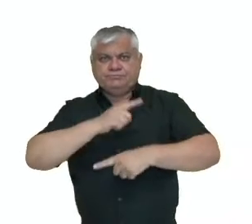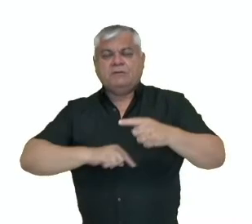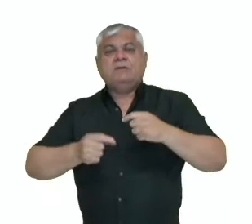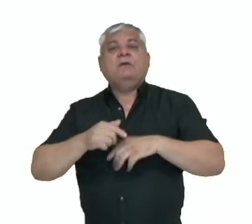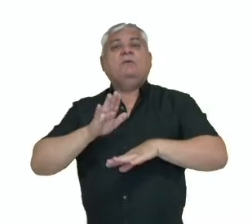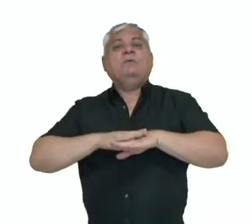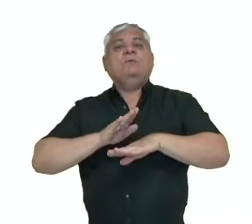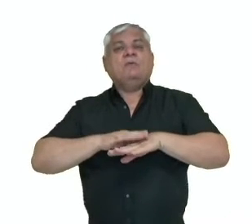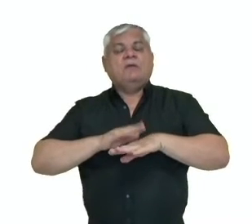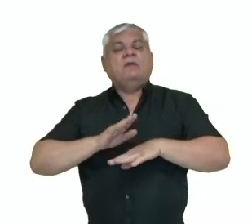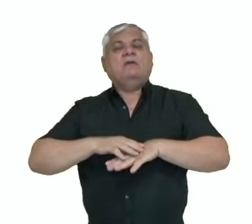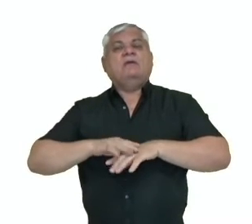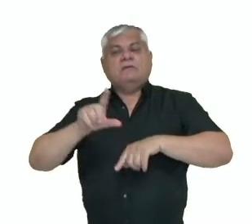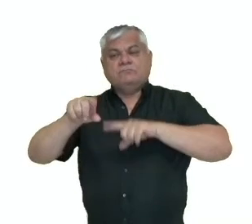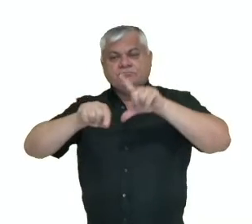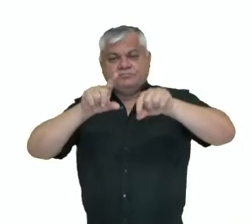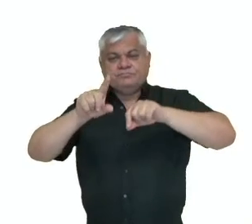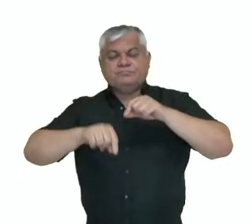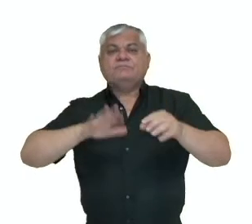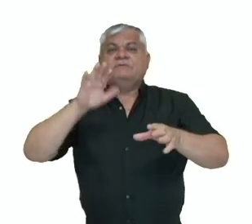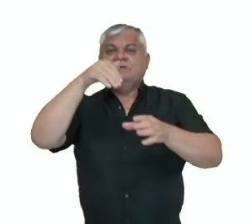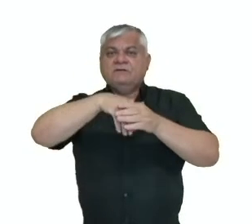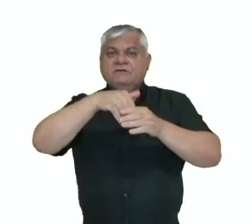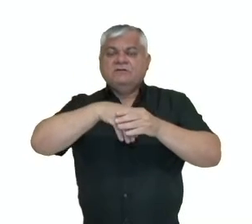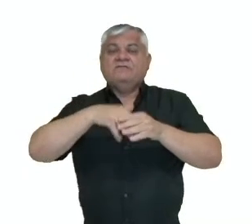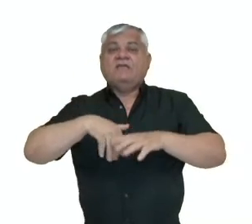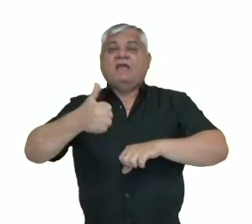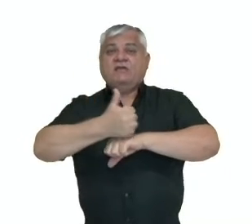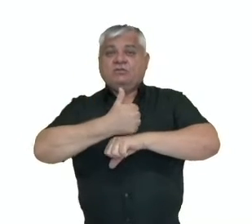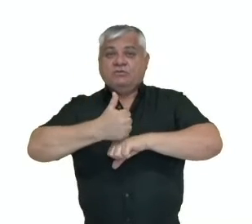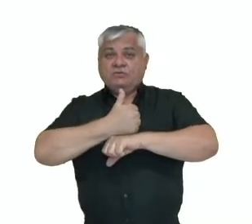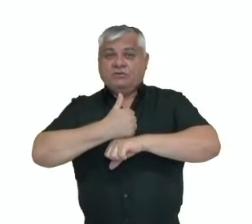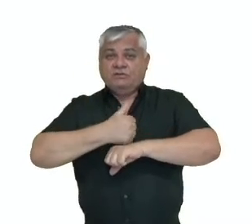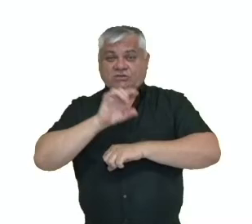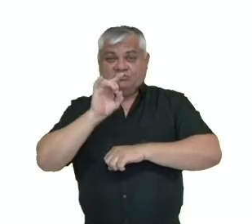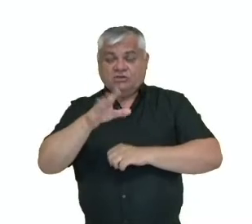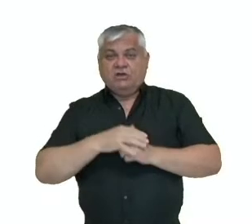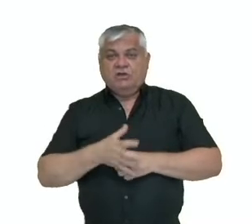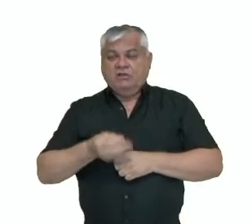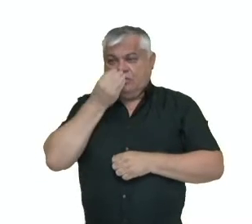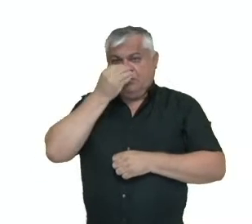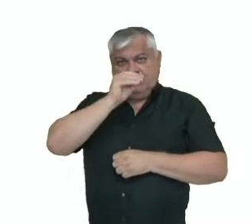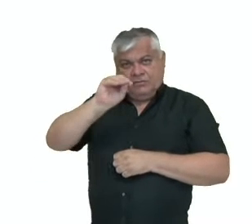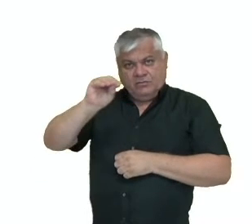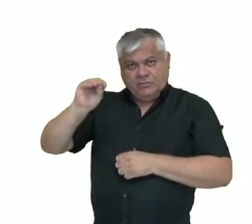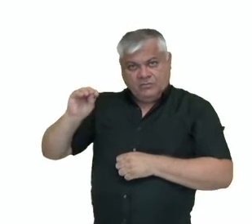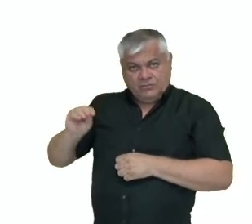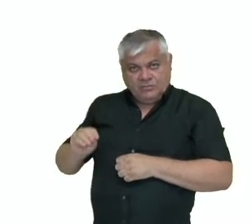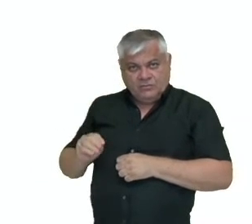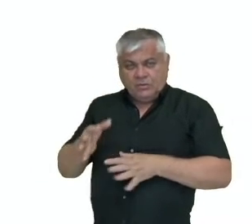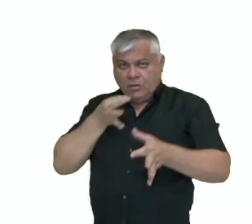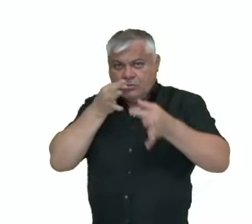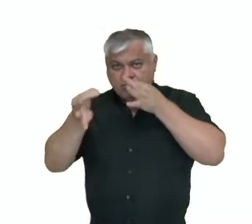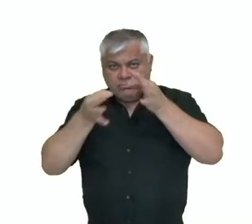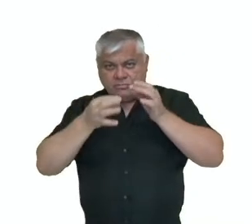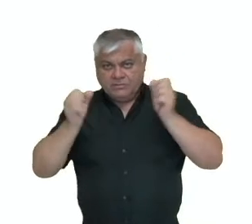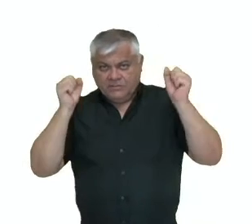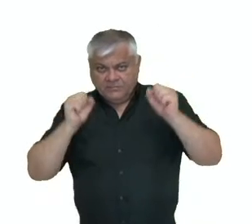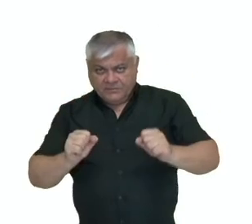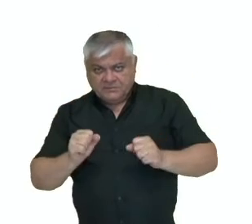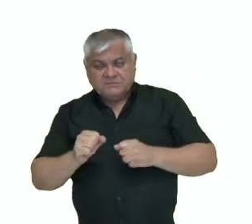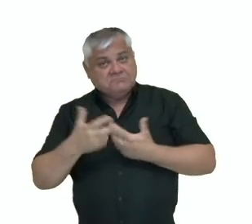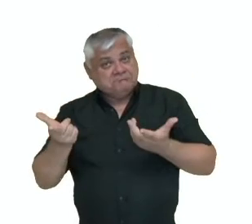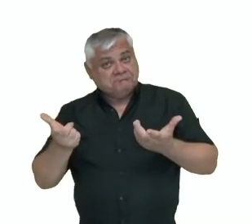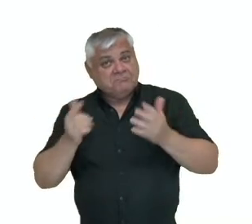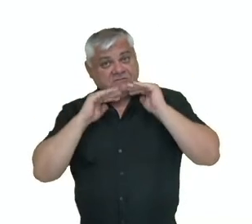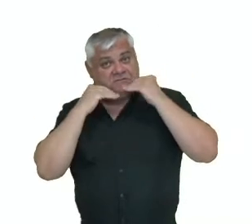são realizadas exclusivamente pela diretoria, sem levar em consideração as sugestões e decisões das